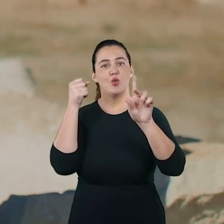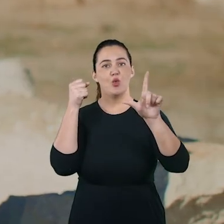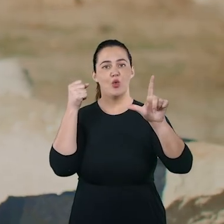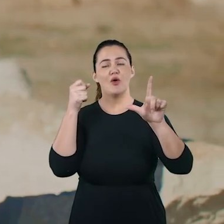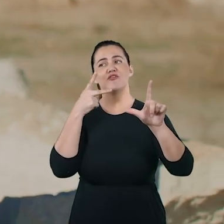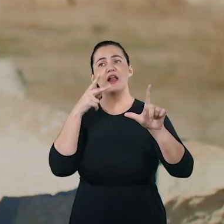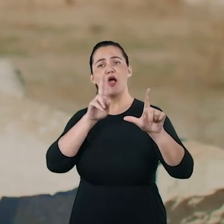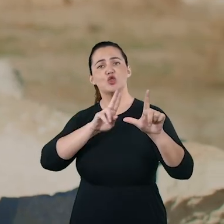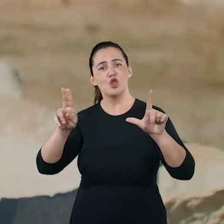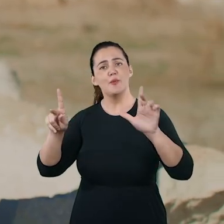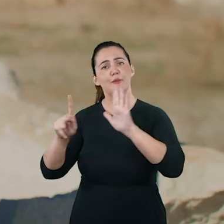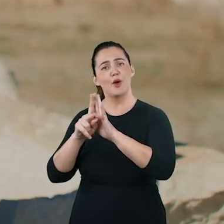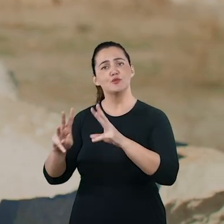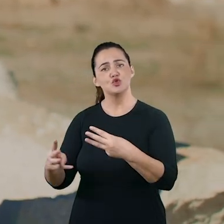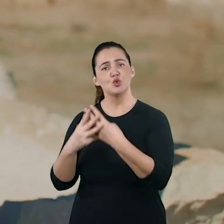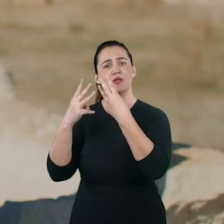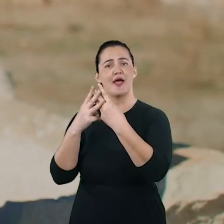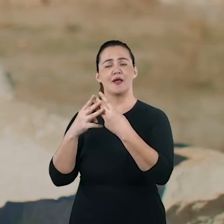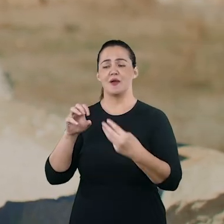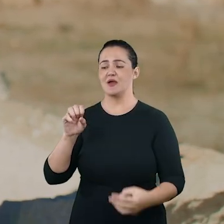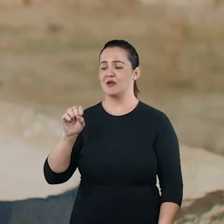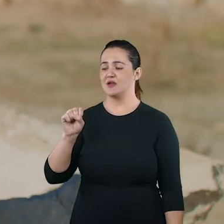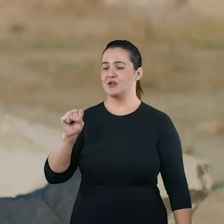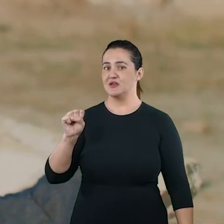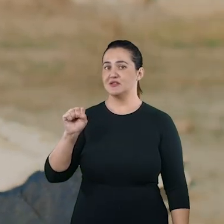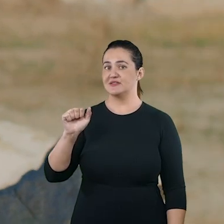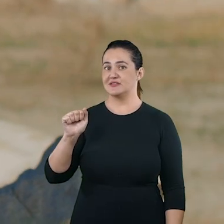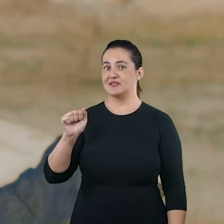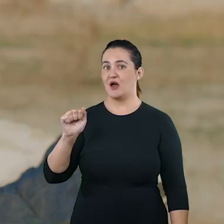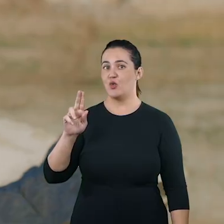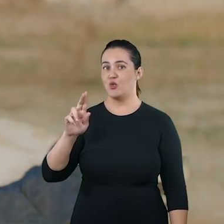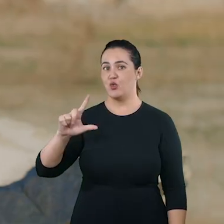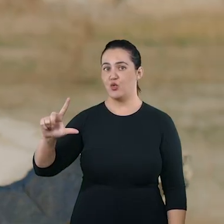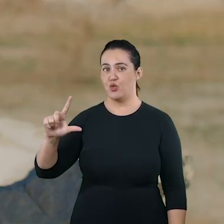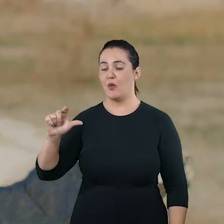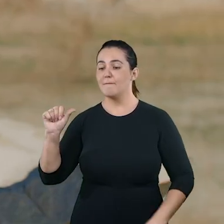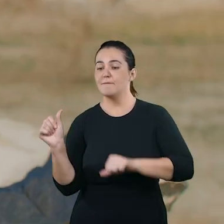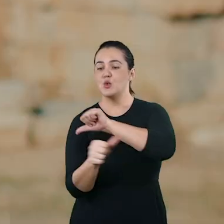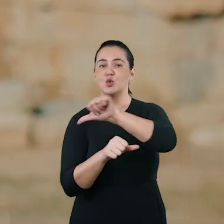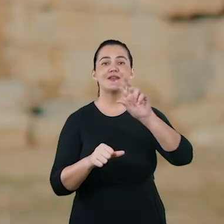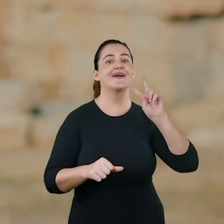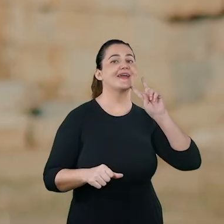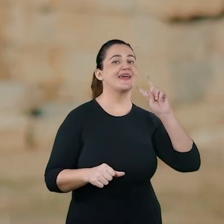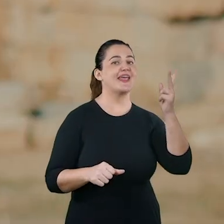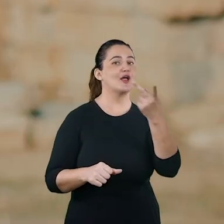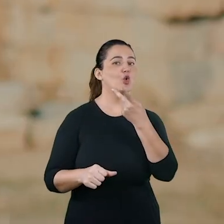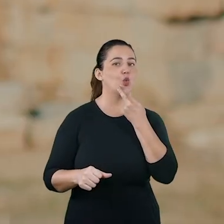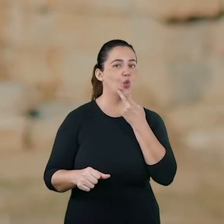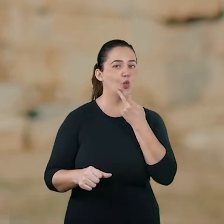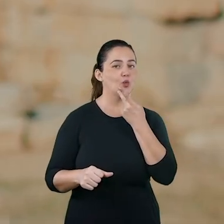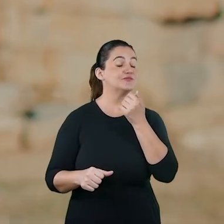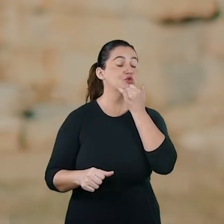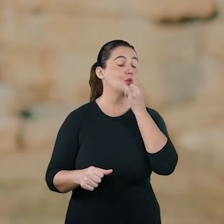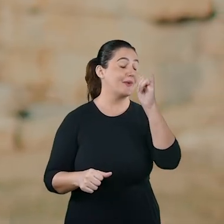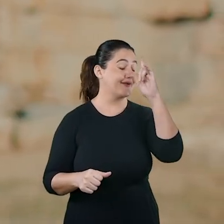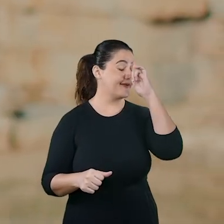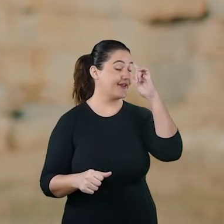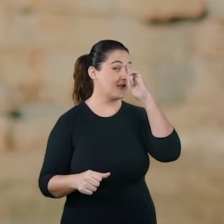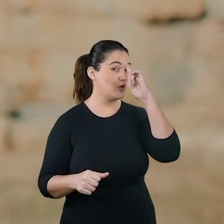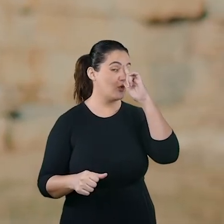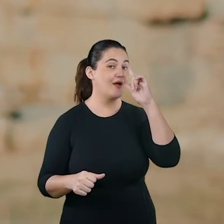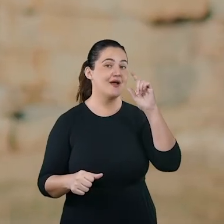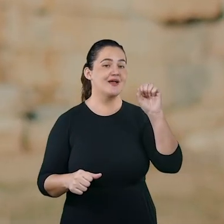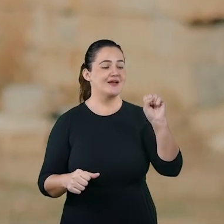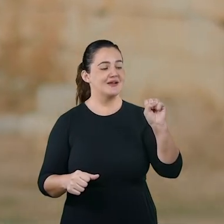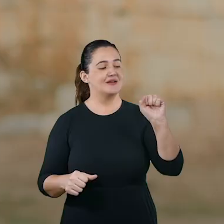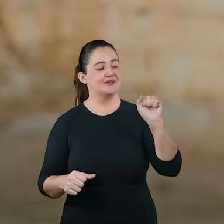nome judaico. Mas Shaul, quando vai para o grego, vira Saulos, que seria uma palavra aproximada